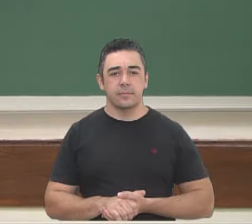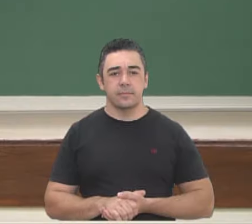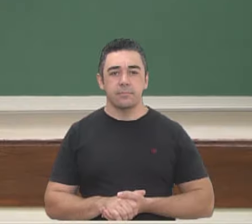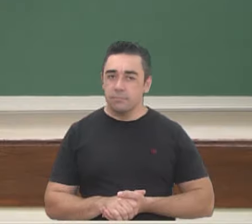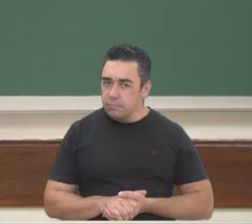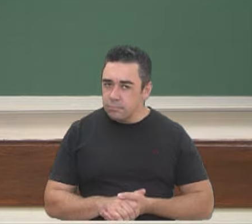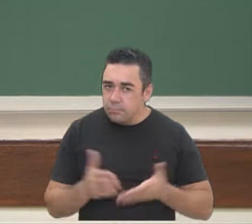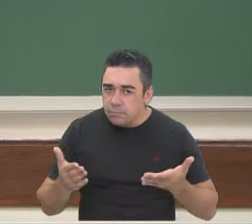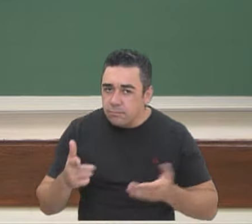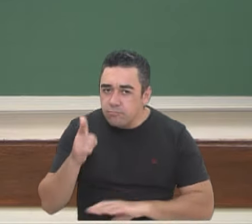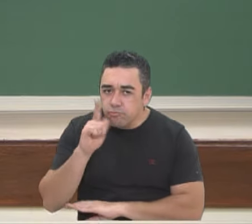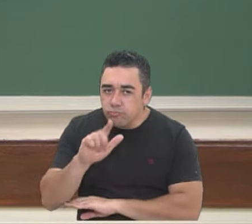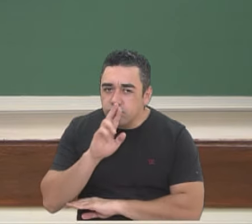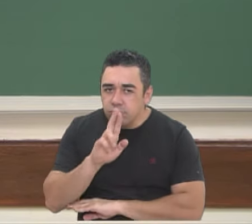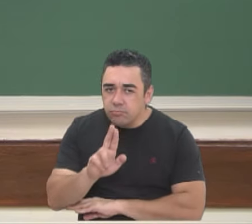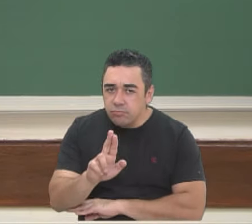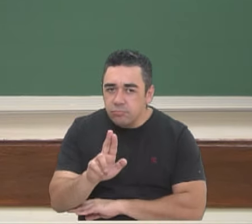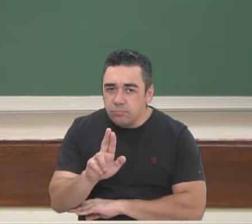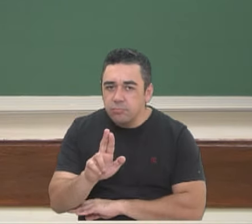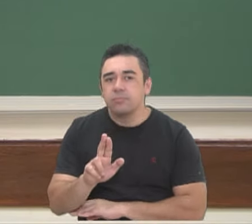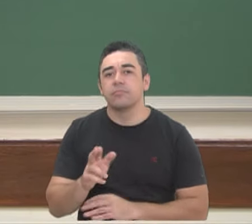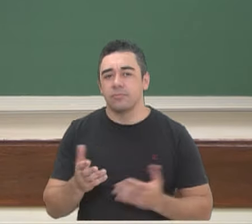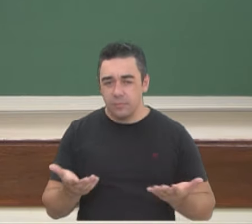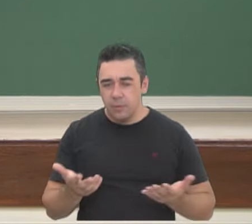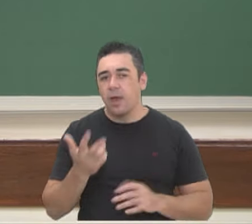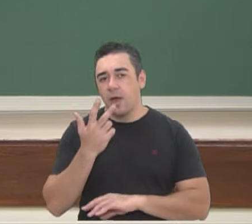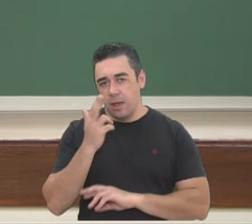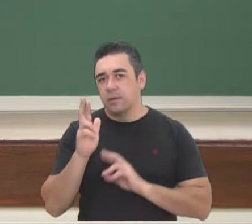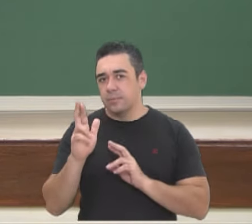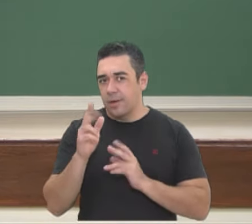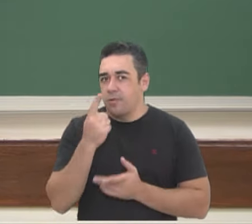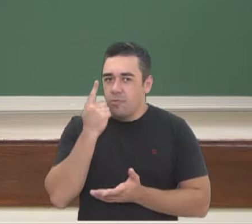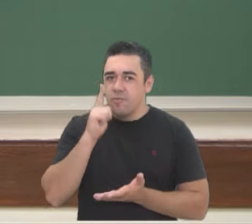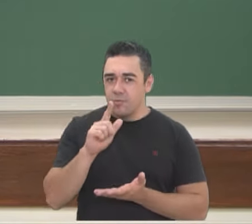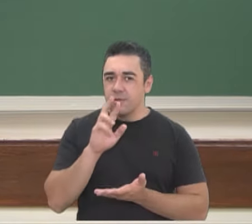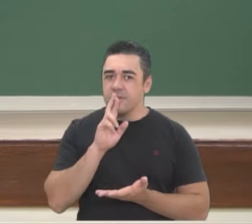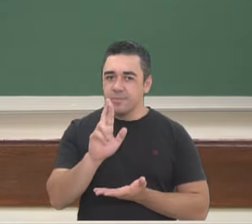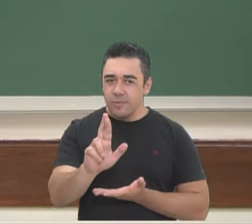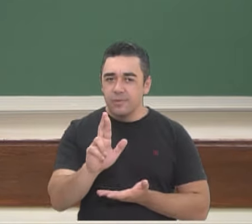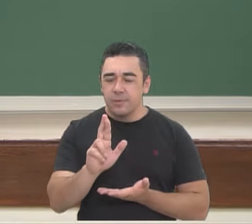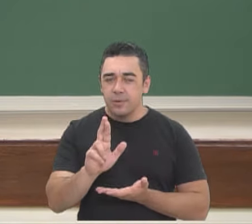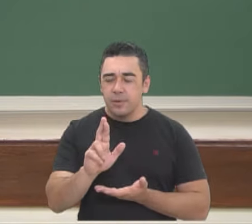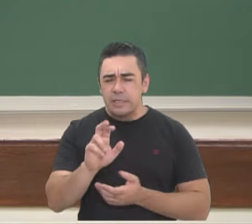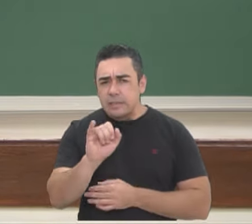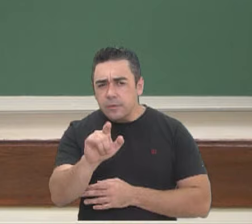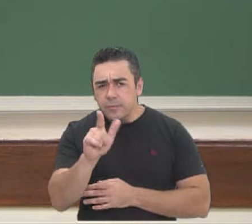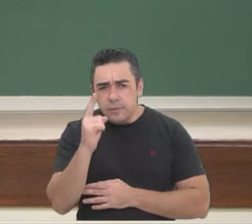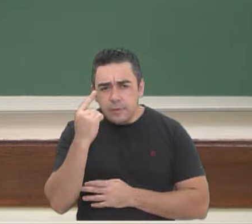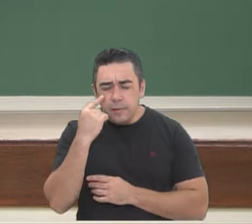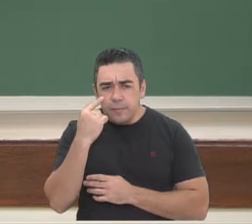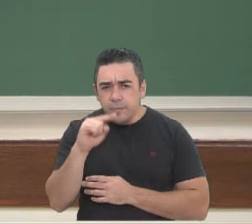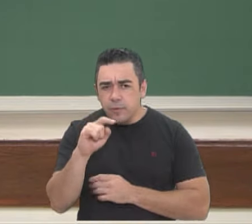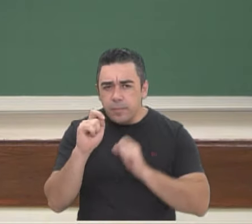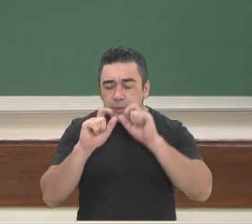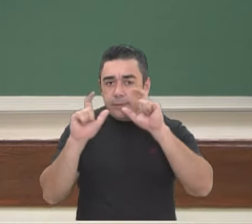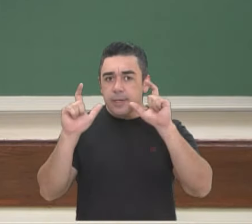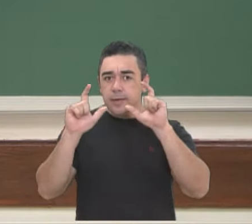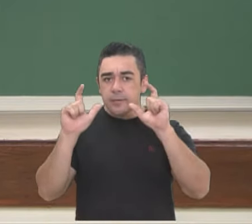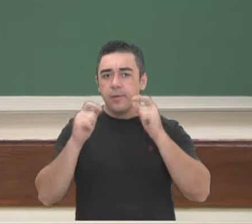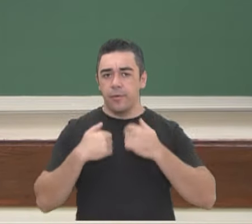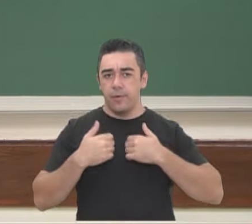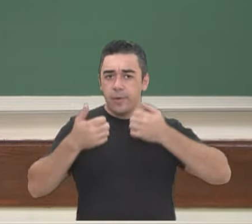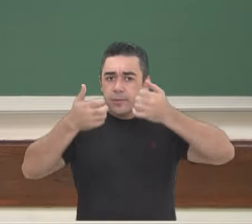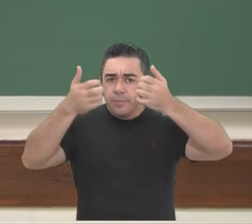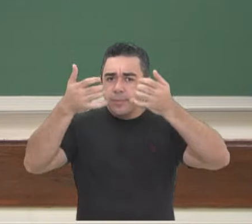oi e aí conseguiu resolver espero que sim né se você prestou bem atenção quando